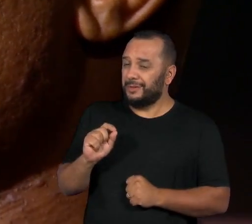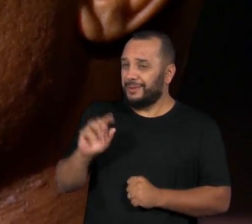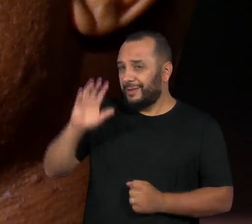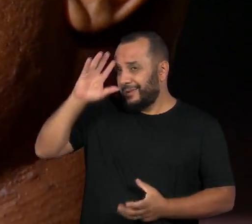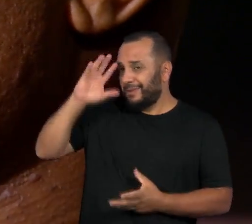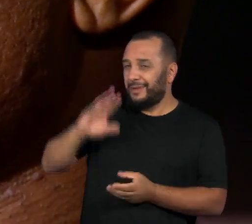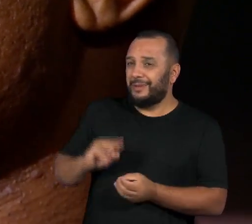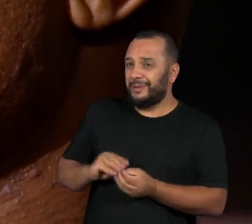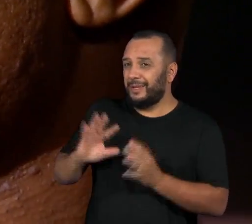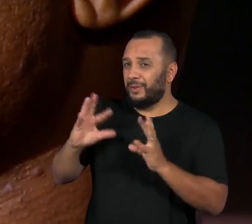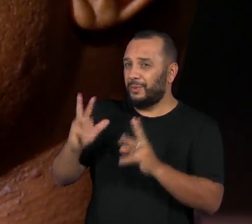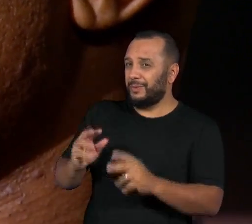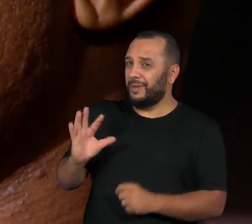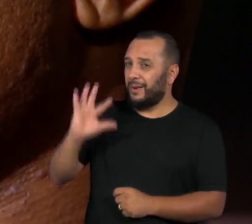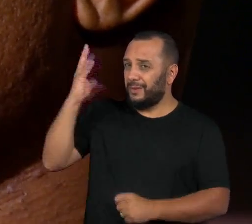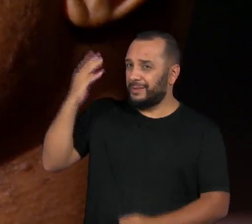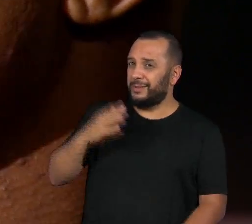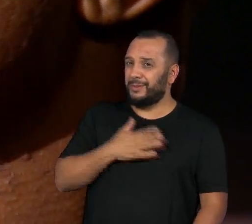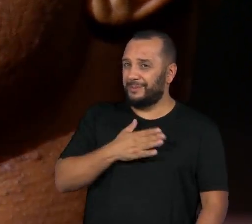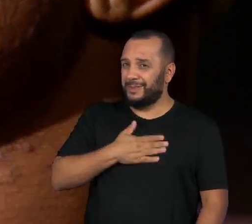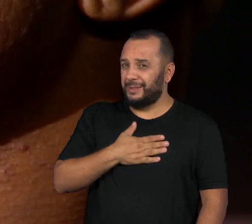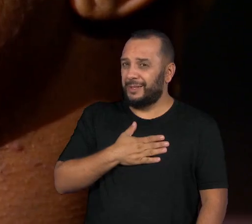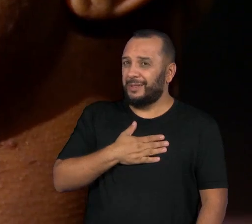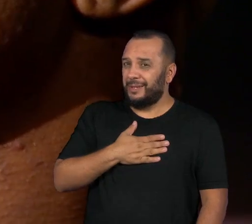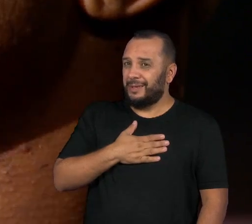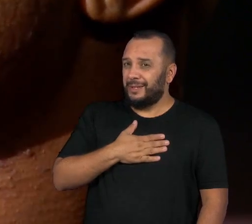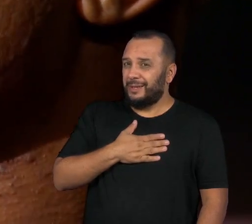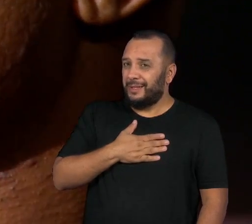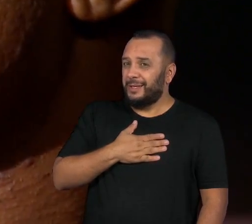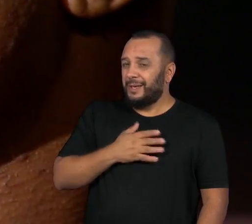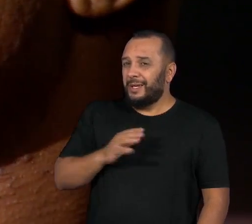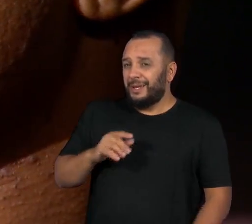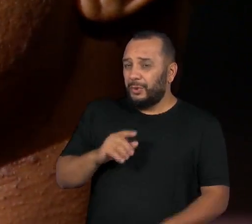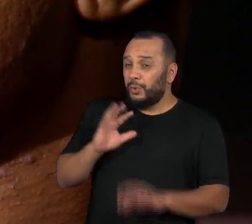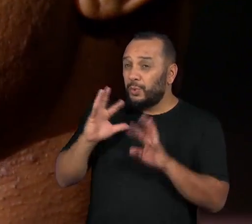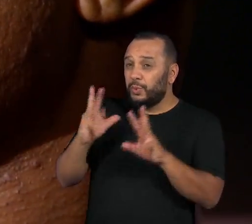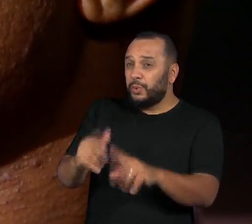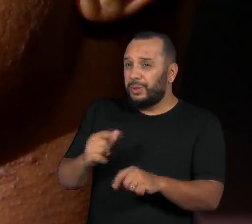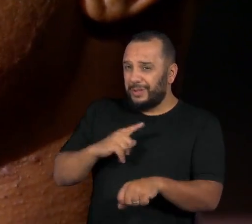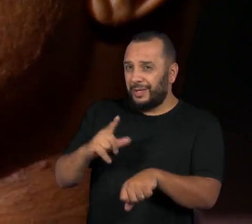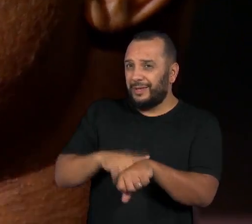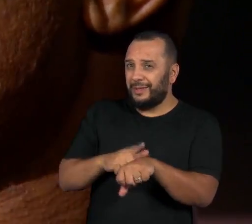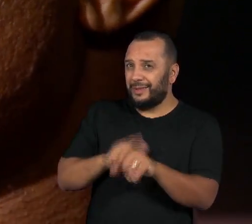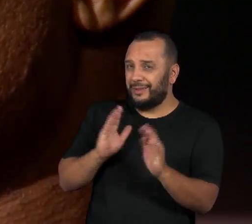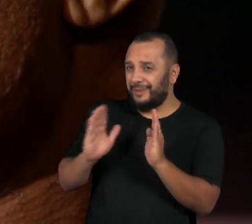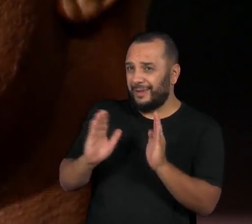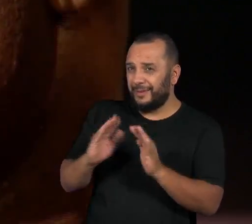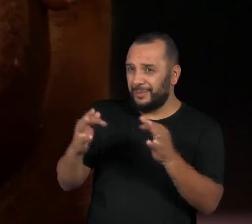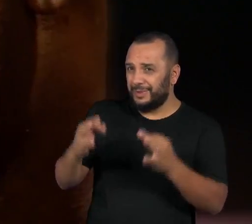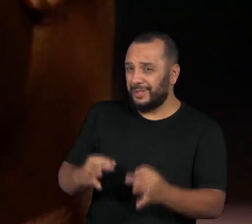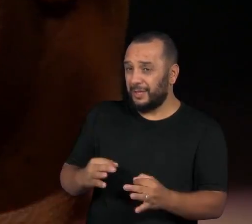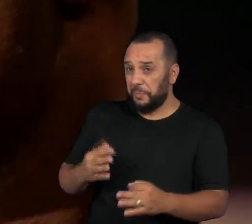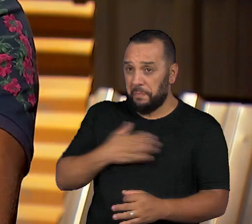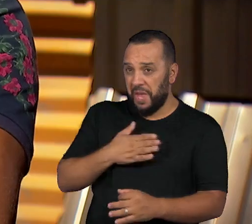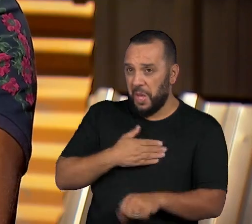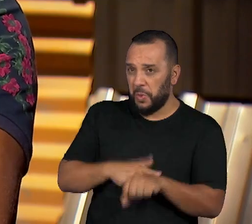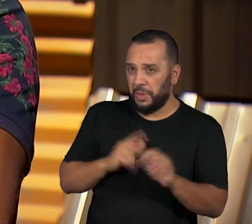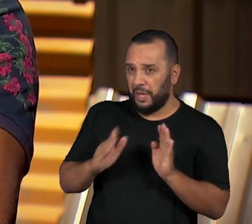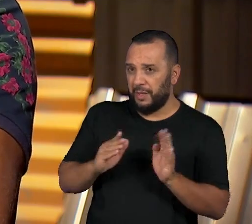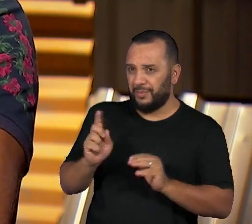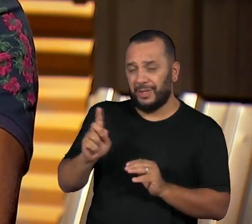entender tudo que estava acontecendo comigo. Eu acho que tudo tem o seu tempo, né? Não é no tempo da gente, é num